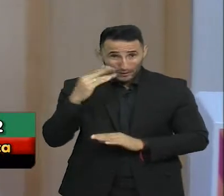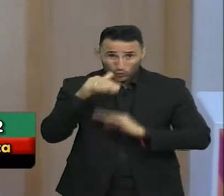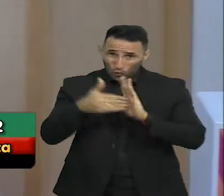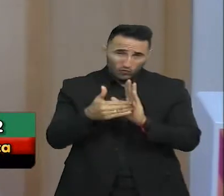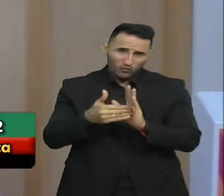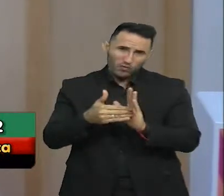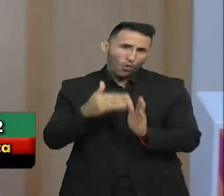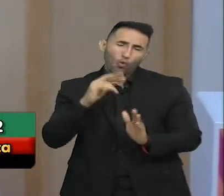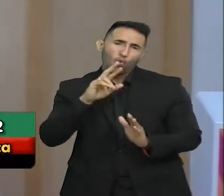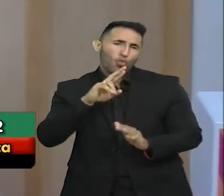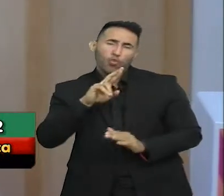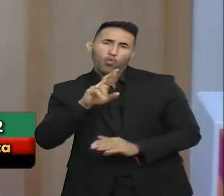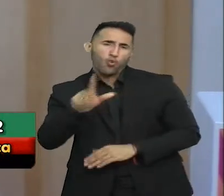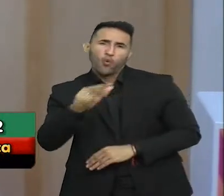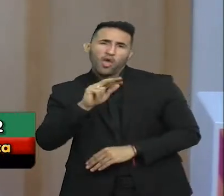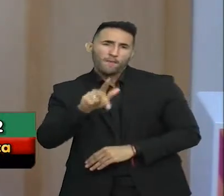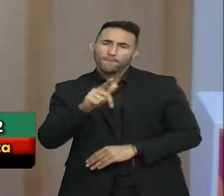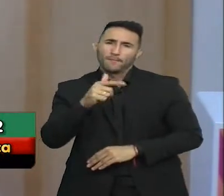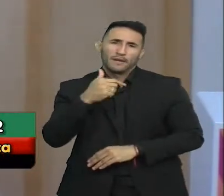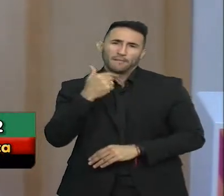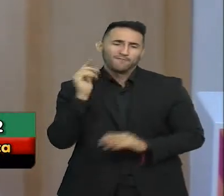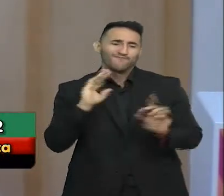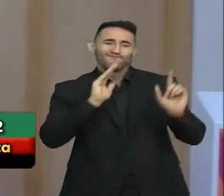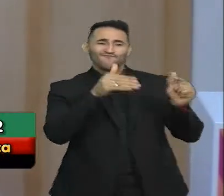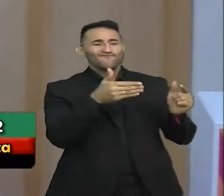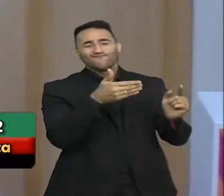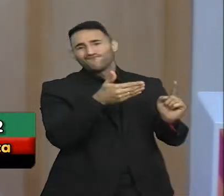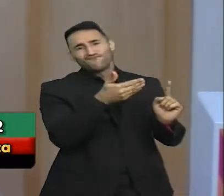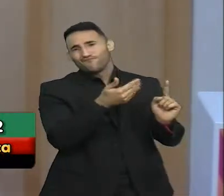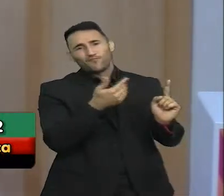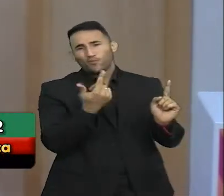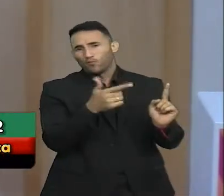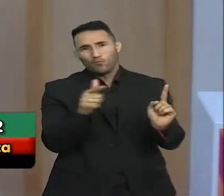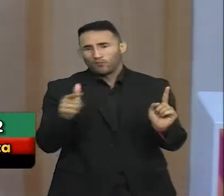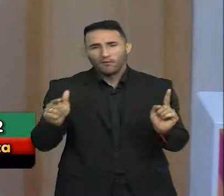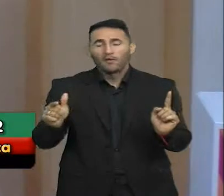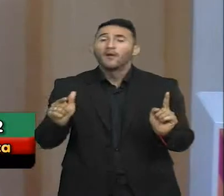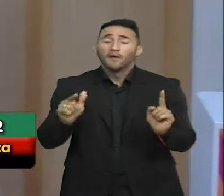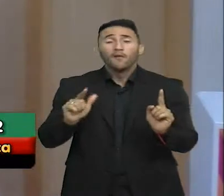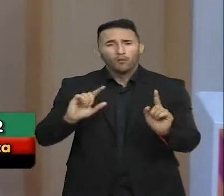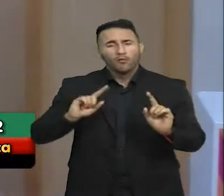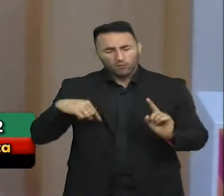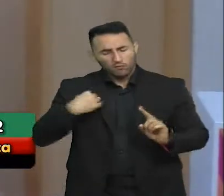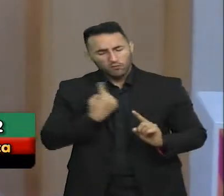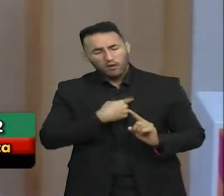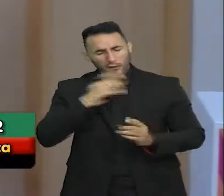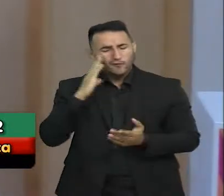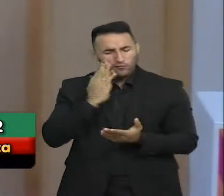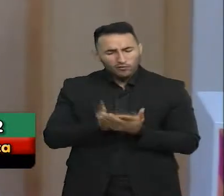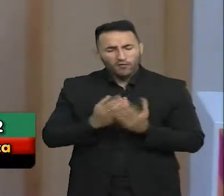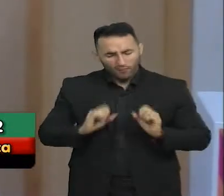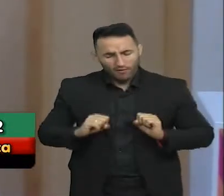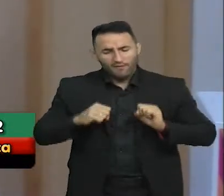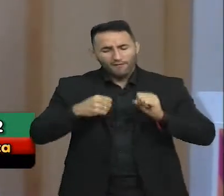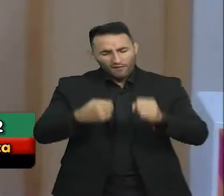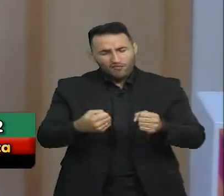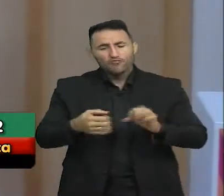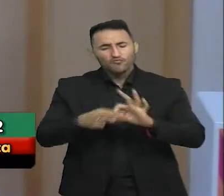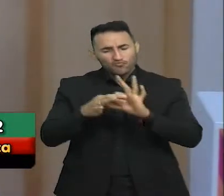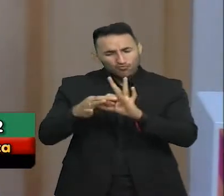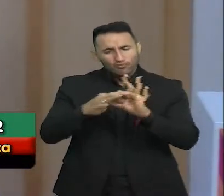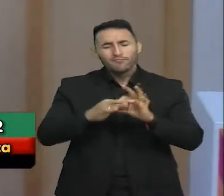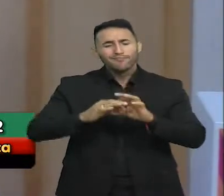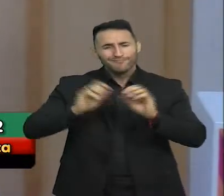será para ninguém. Nós acreditamos muito nisso. Vamos defender, vamos juntos, que vamos chegar